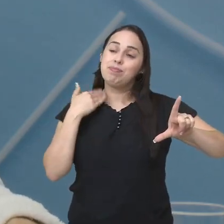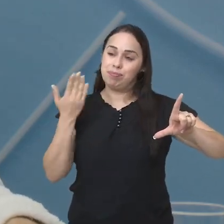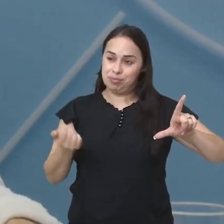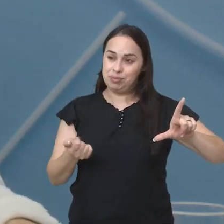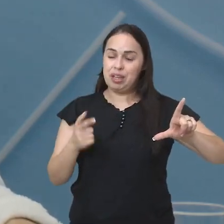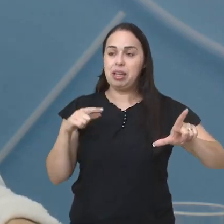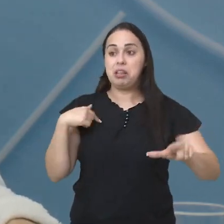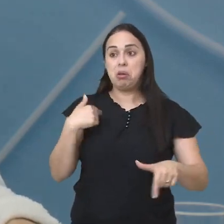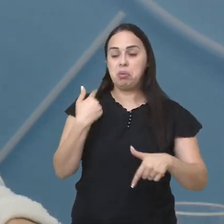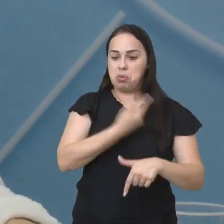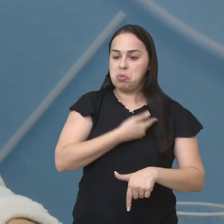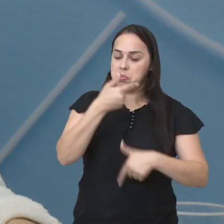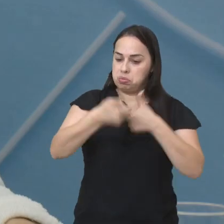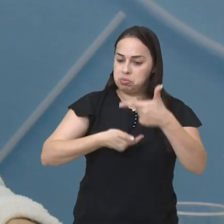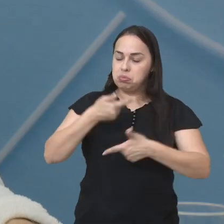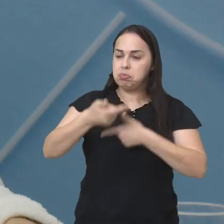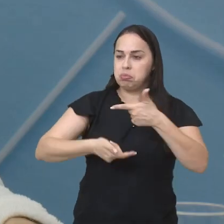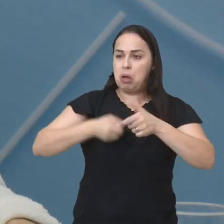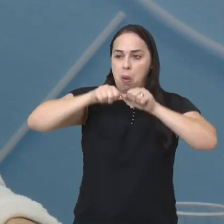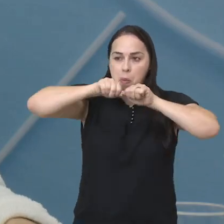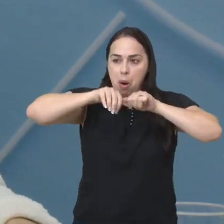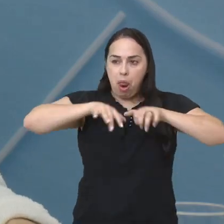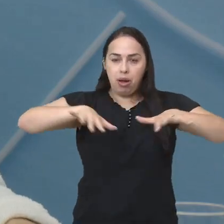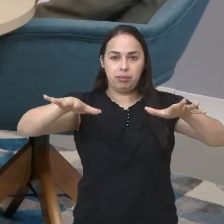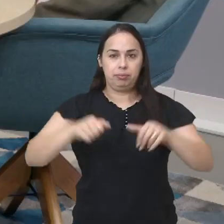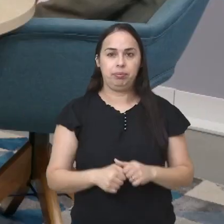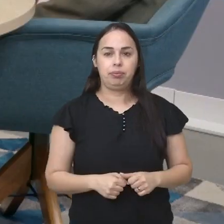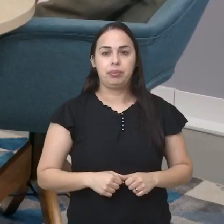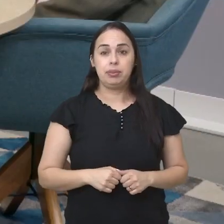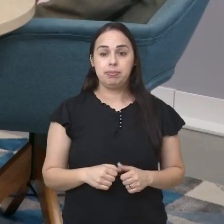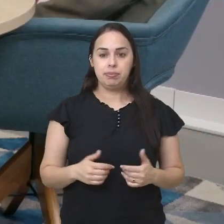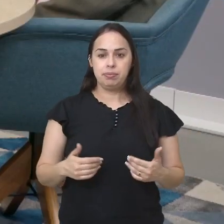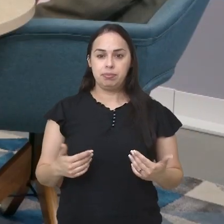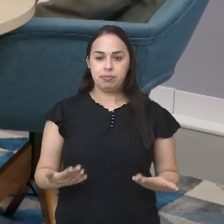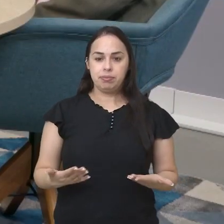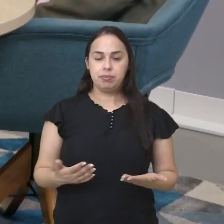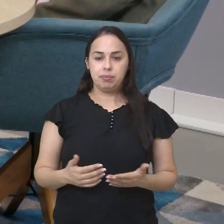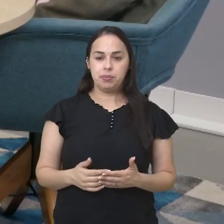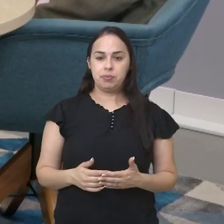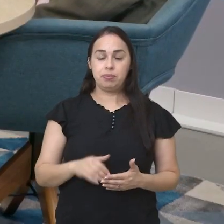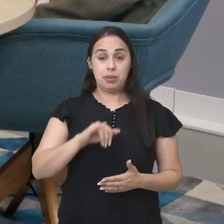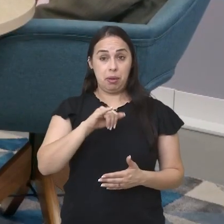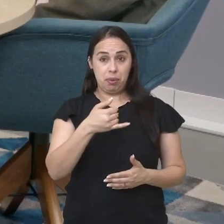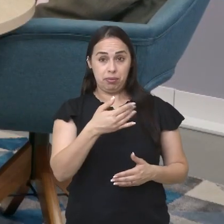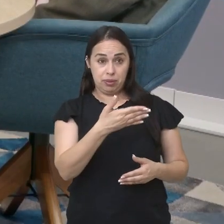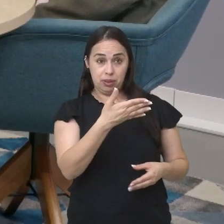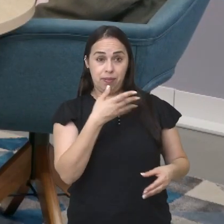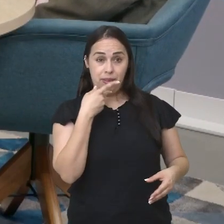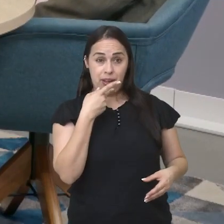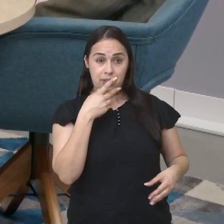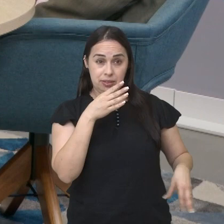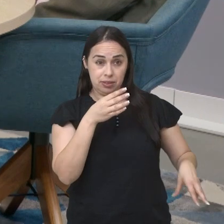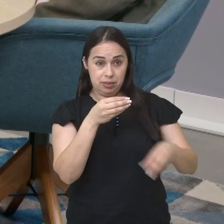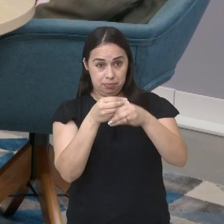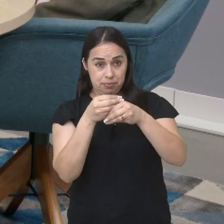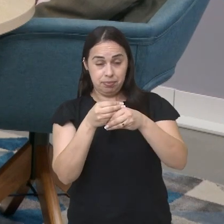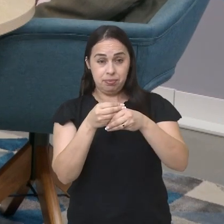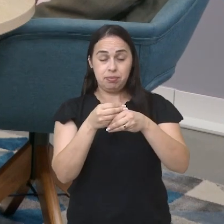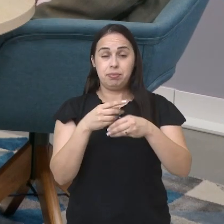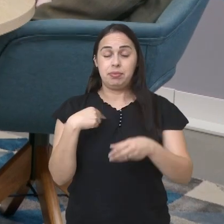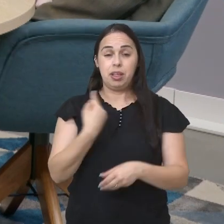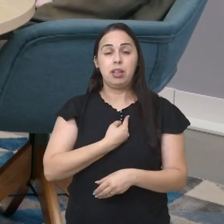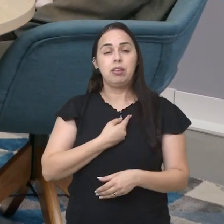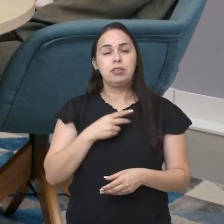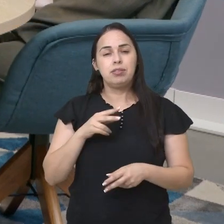começou todo o trabalho. E nisso foi. E pegando um contraponto do que você está falando também, o que é importante a gente